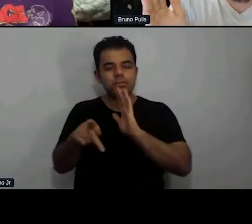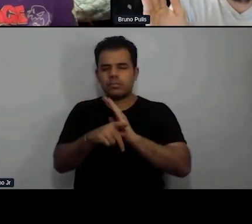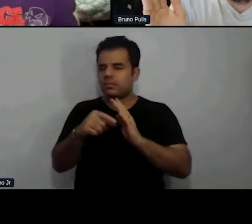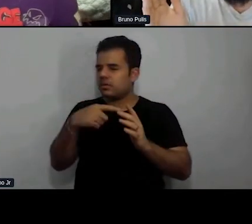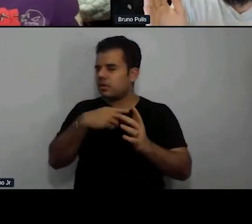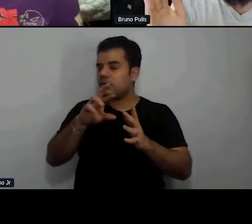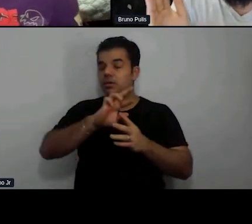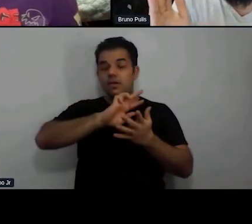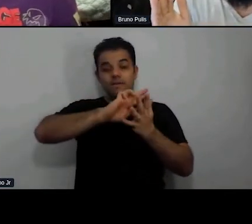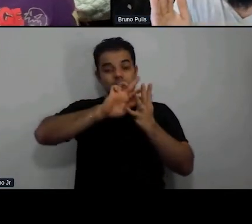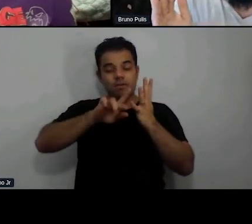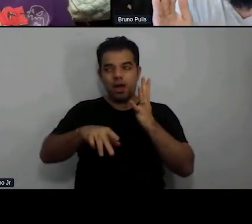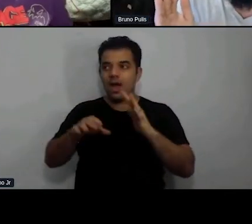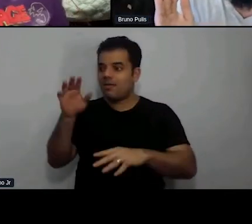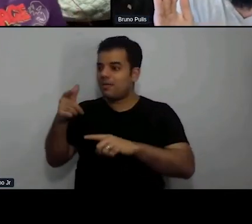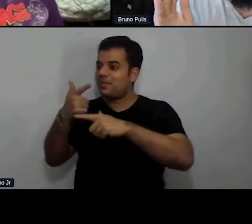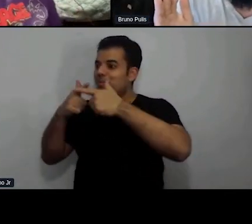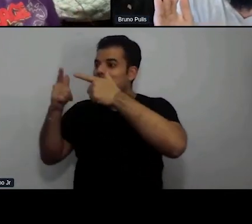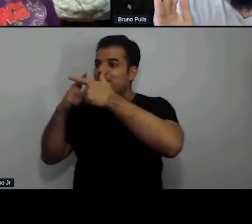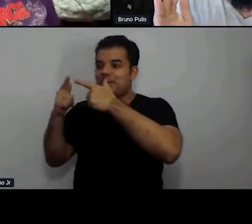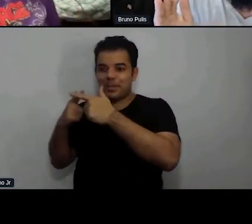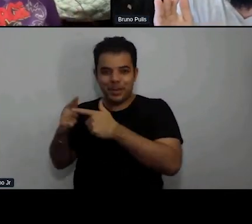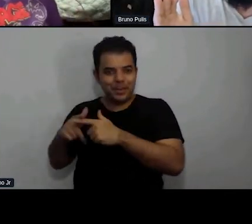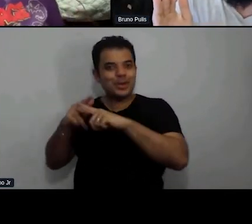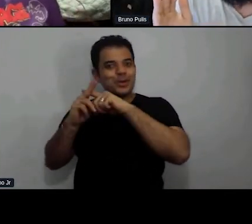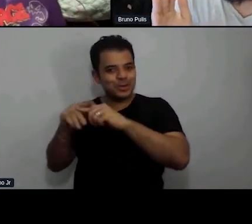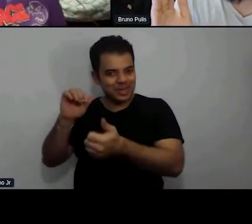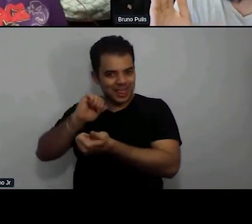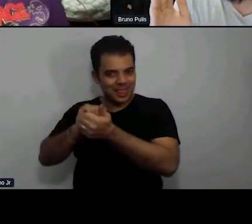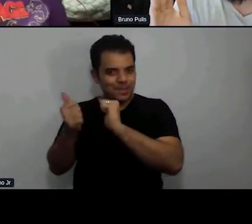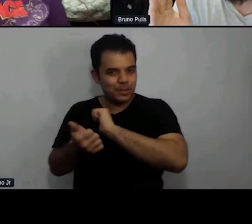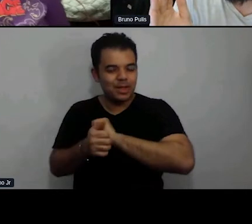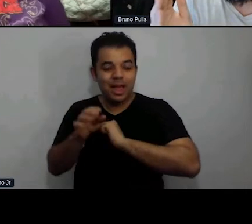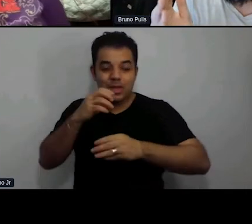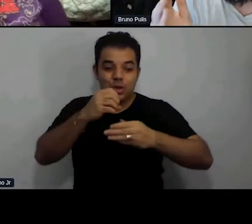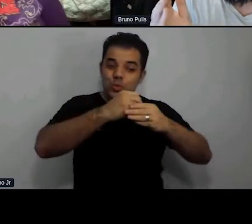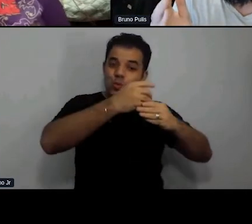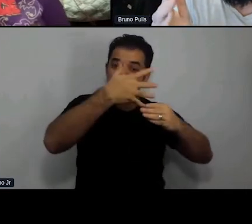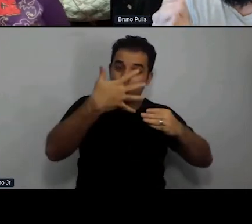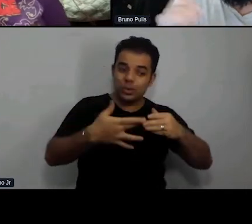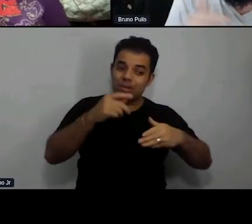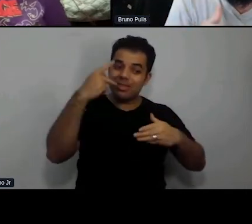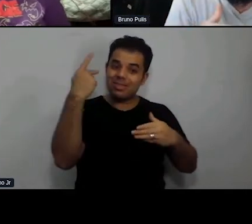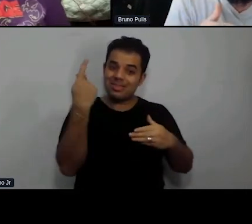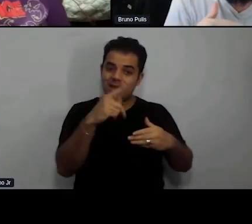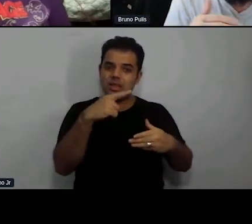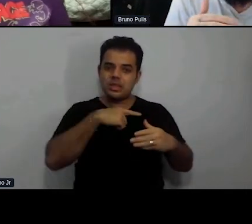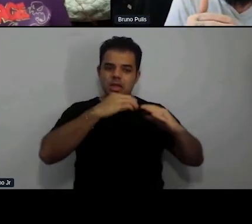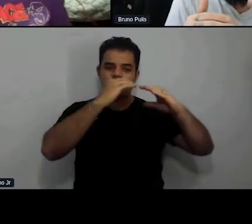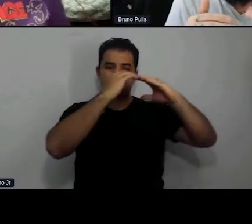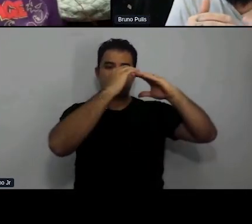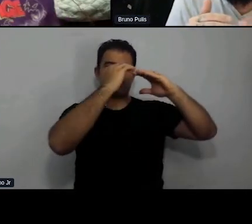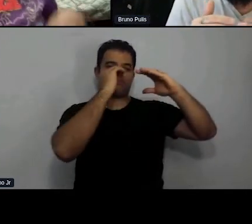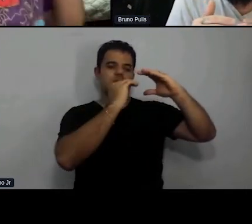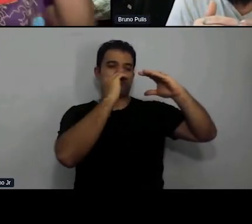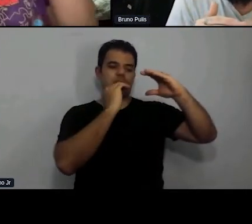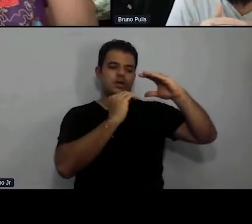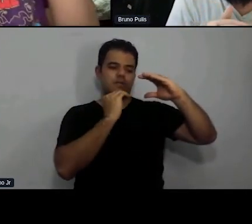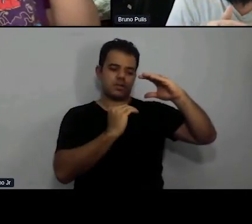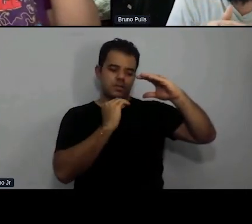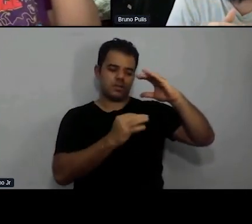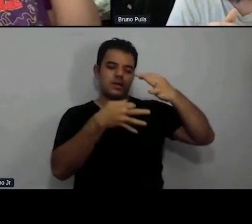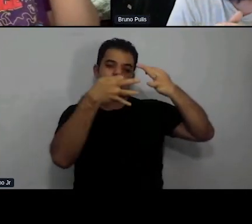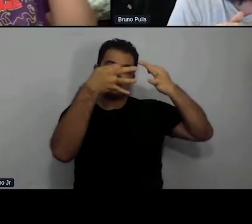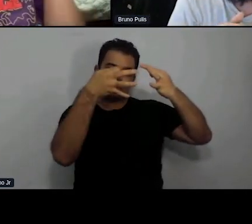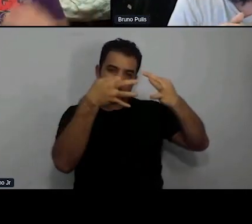de problemas para corrigir. Se eu tenho um conteúdo ali que tem a hierarquia de cabeçalho dele